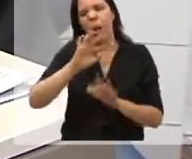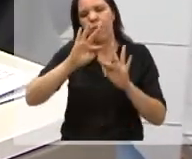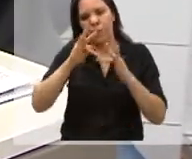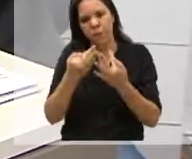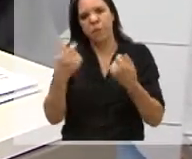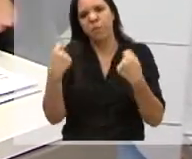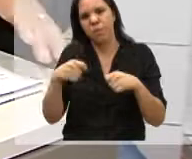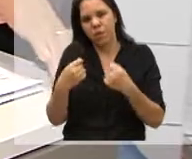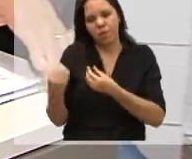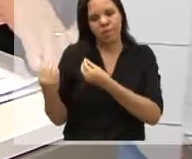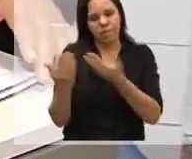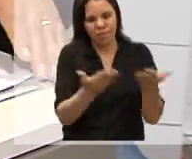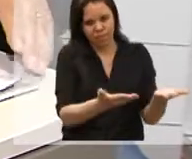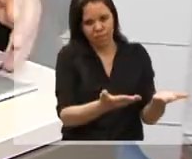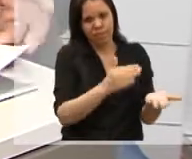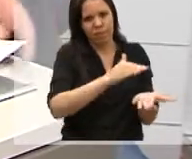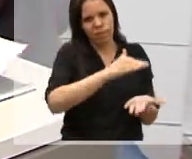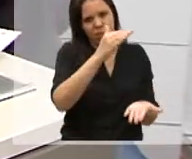que estão recebendo,